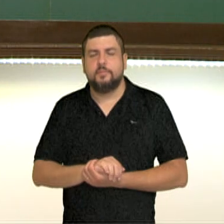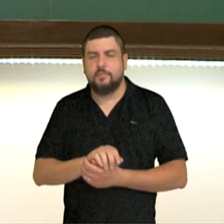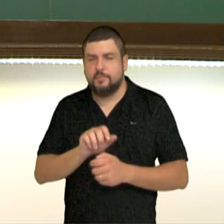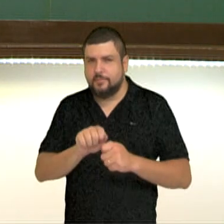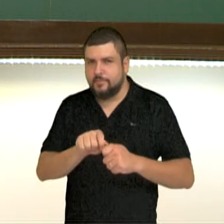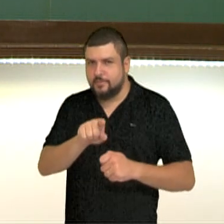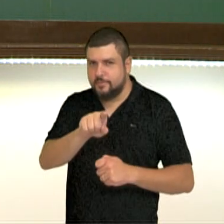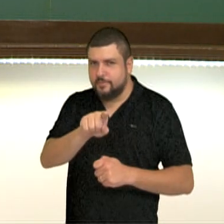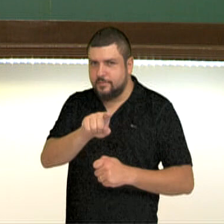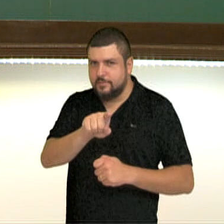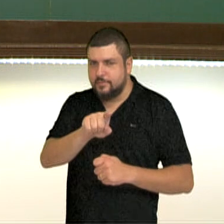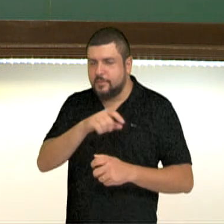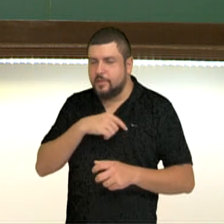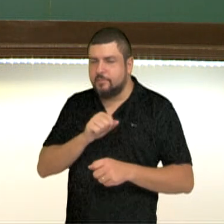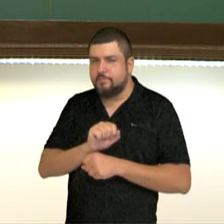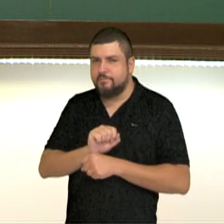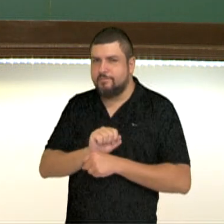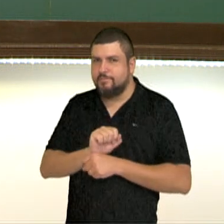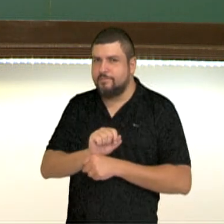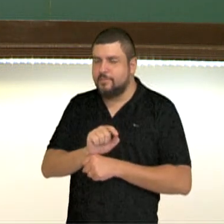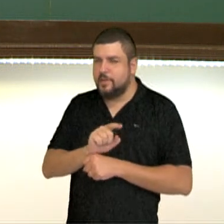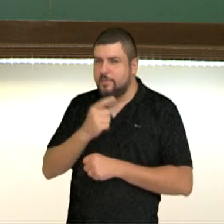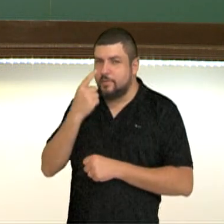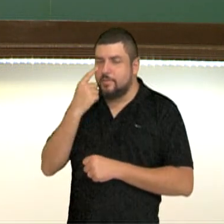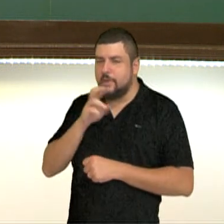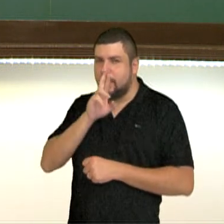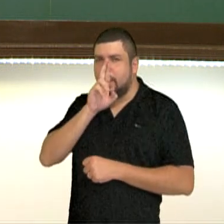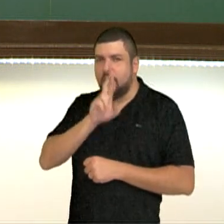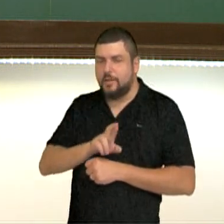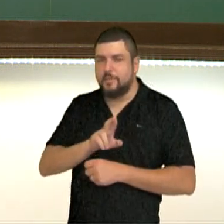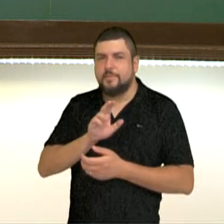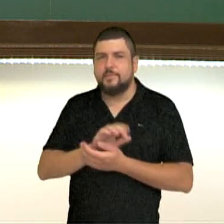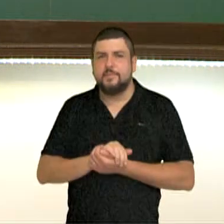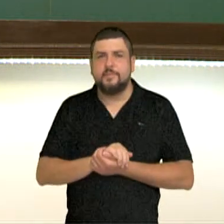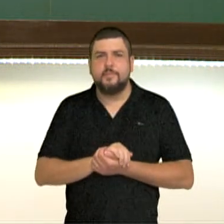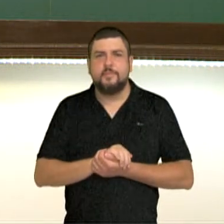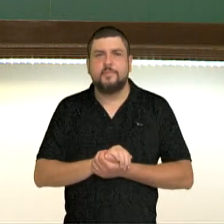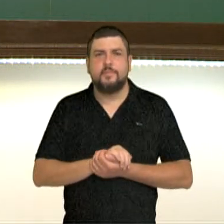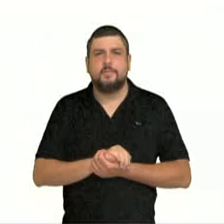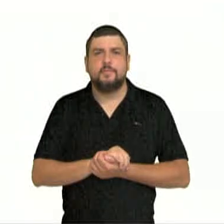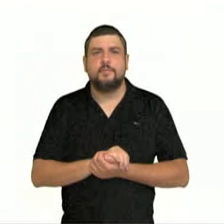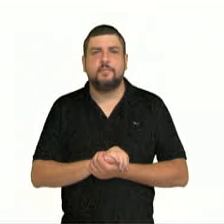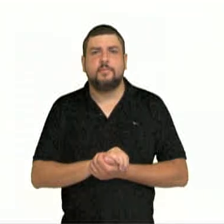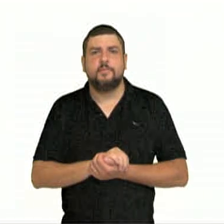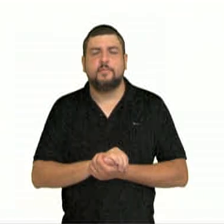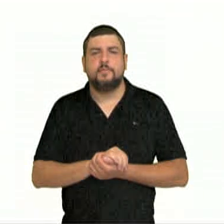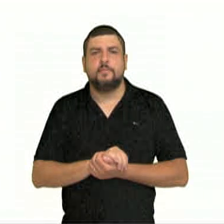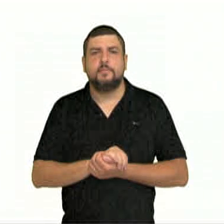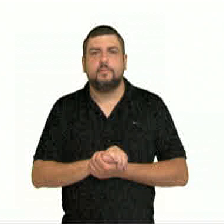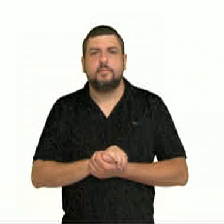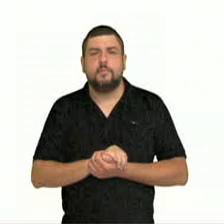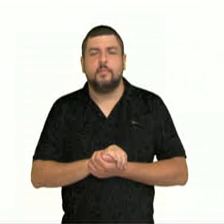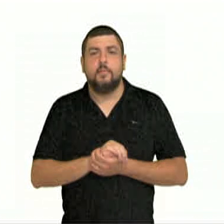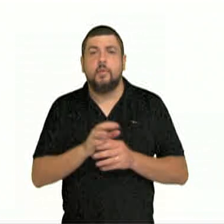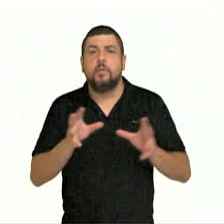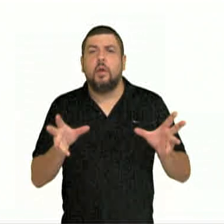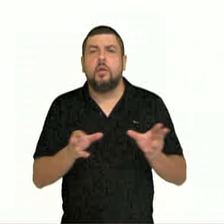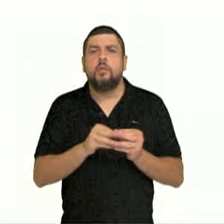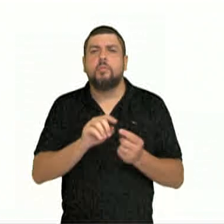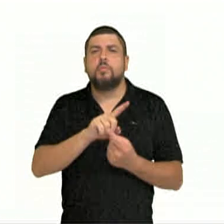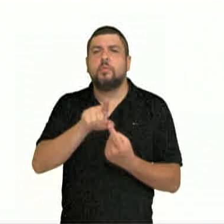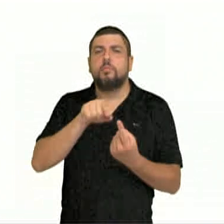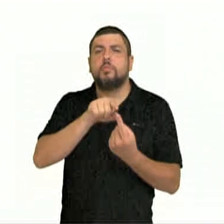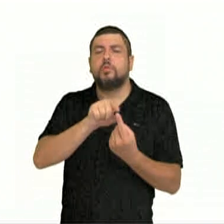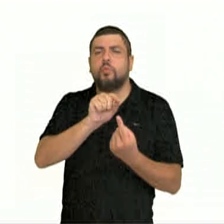Fez aí? Eu estava te aguardando aqui. Vamos conferir então. A função da resenha é informar